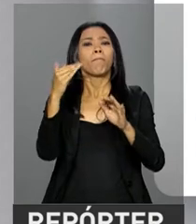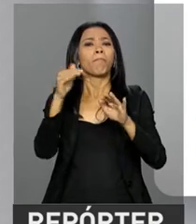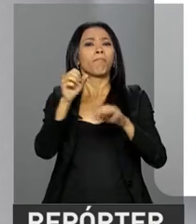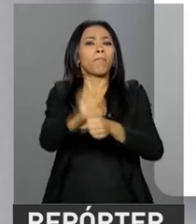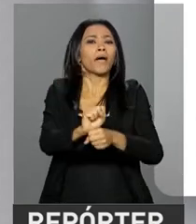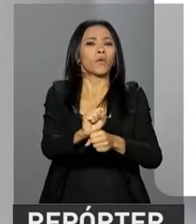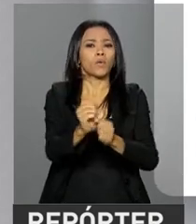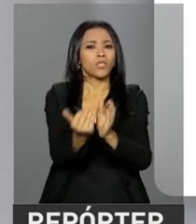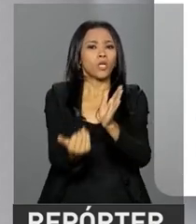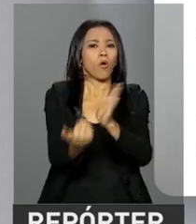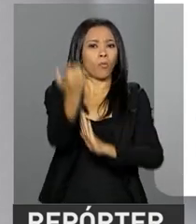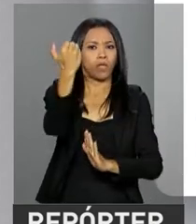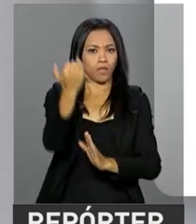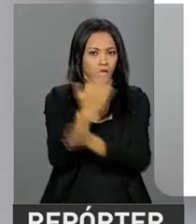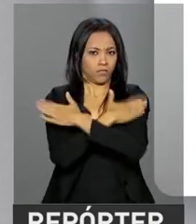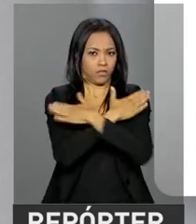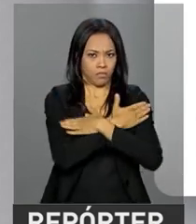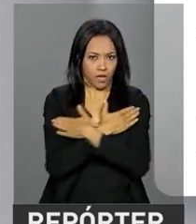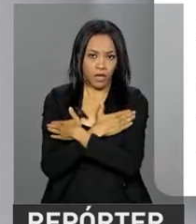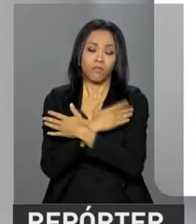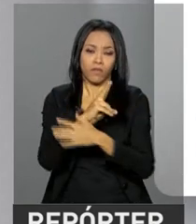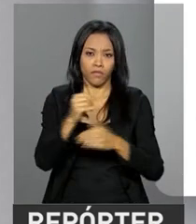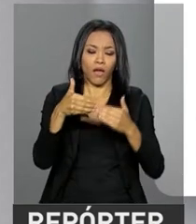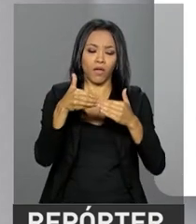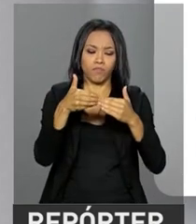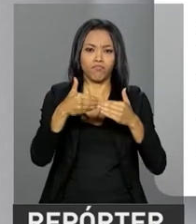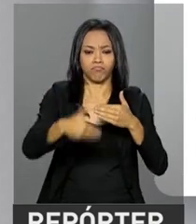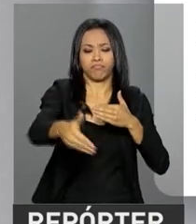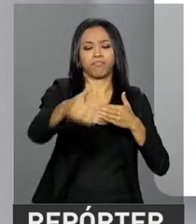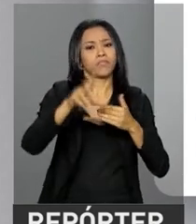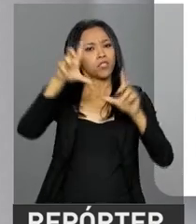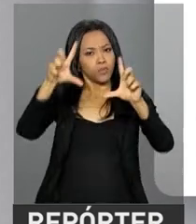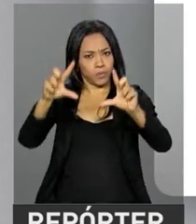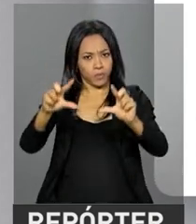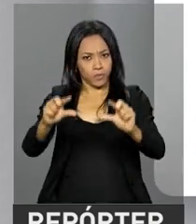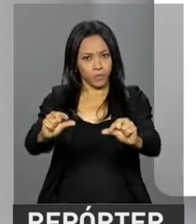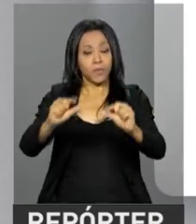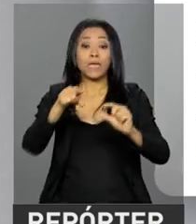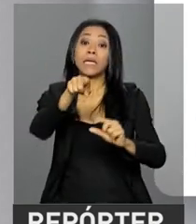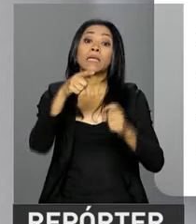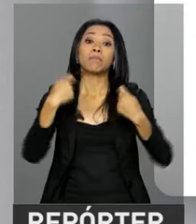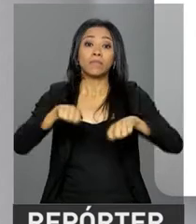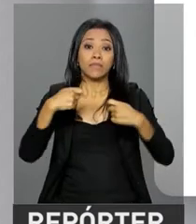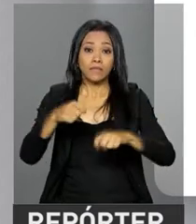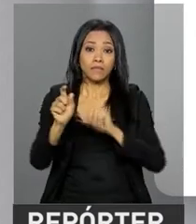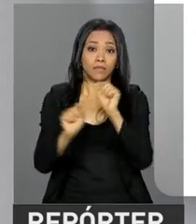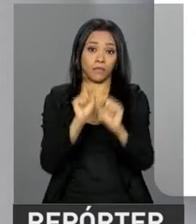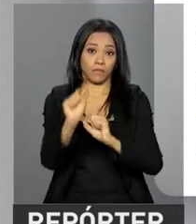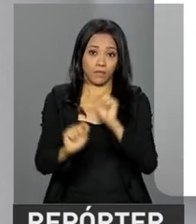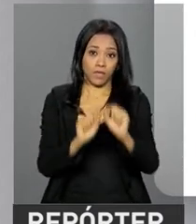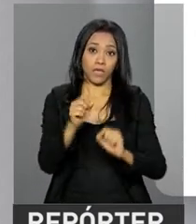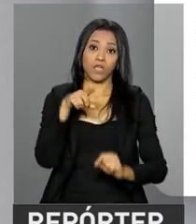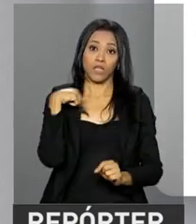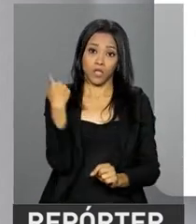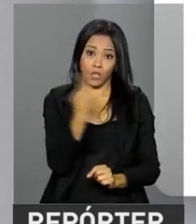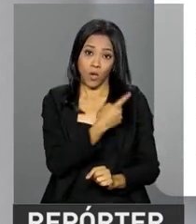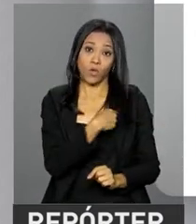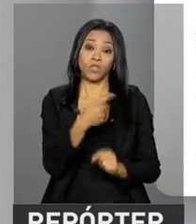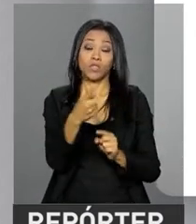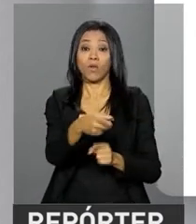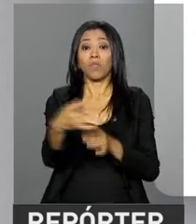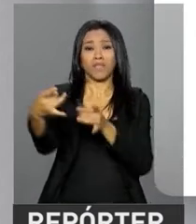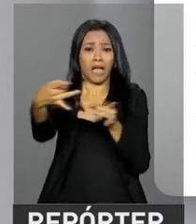agosto essa taxa deve começar a cair meirelles destaca que é preciso levar em conta que estamos saindo da maior